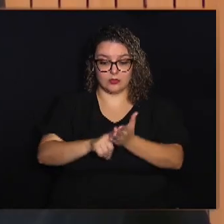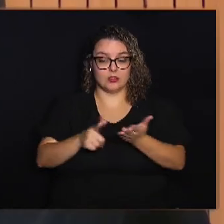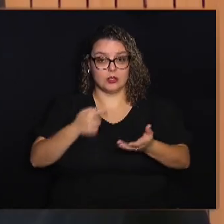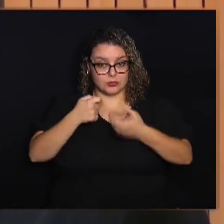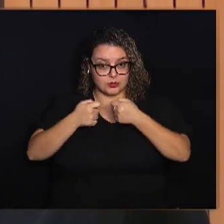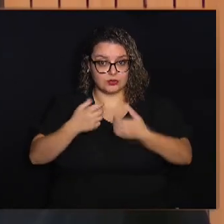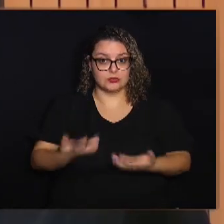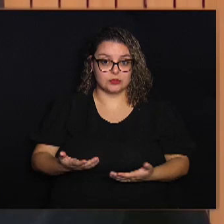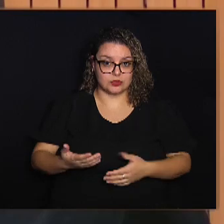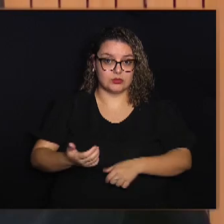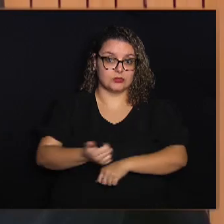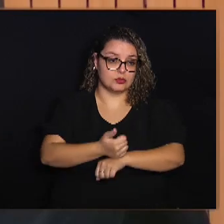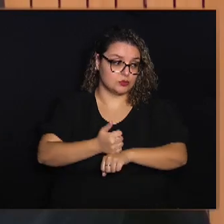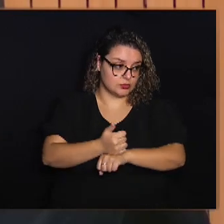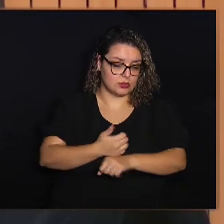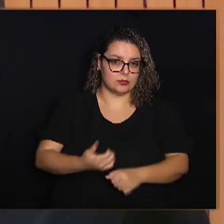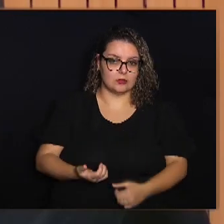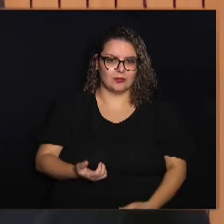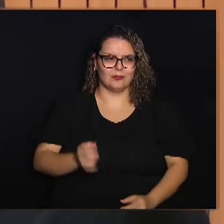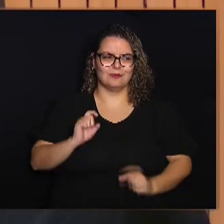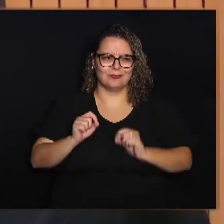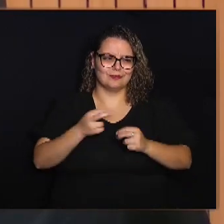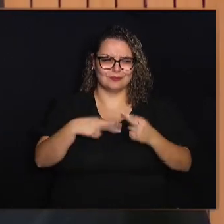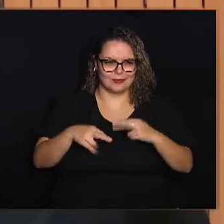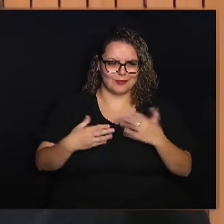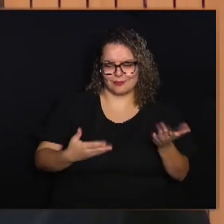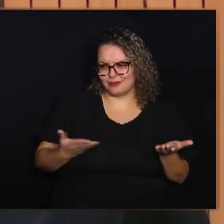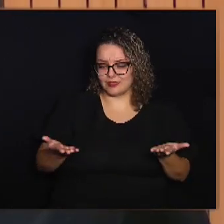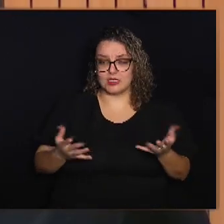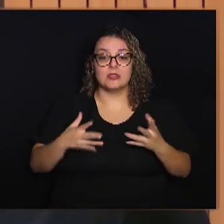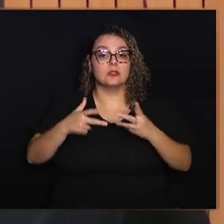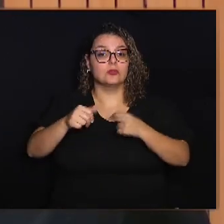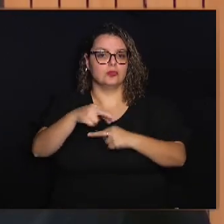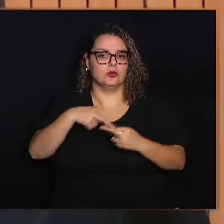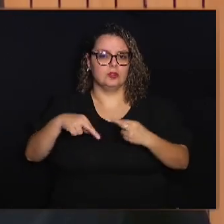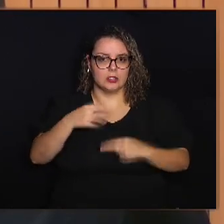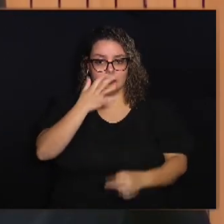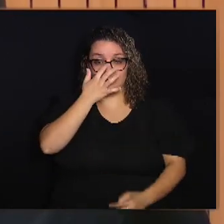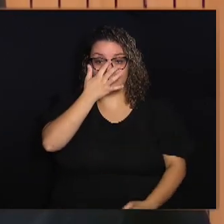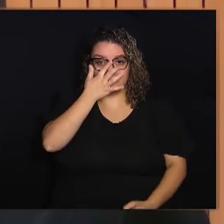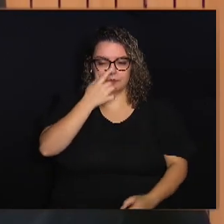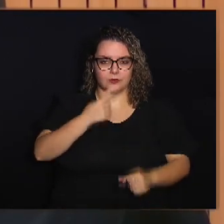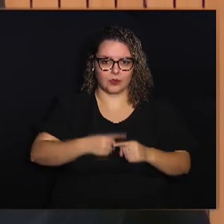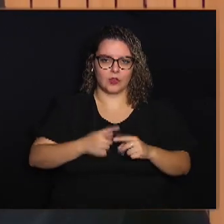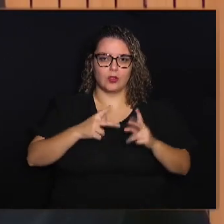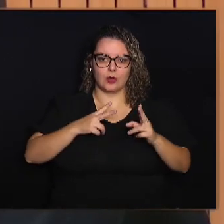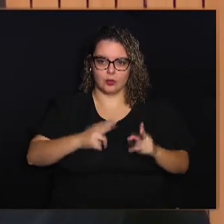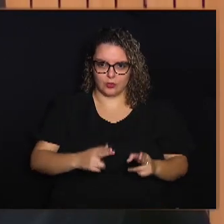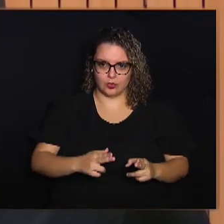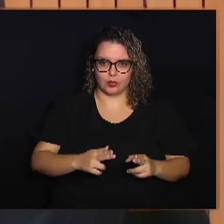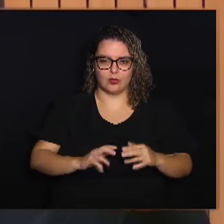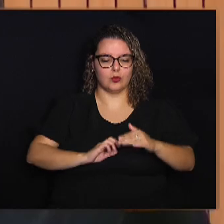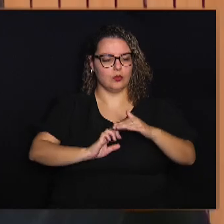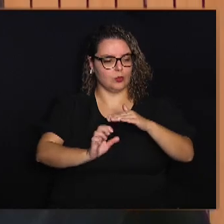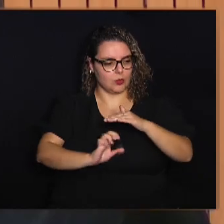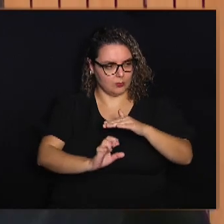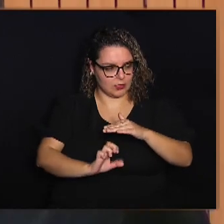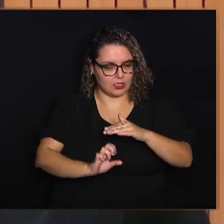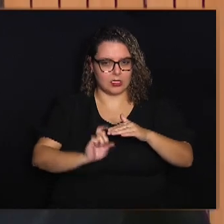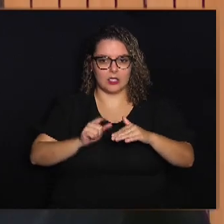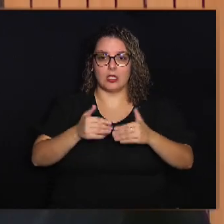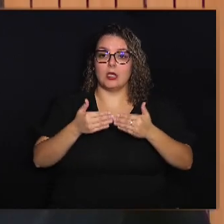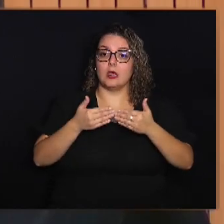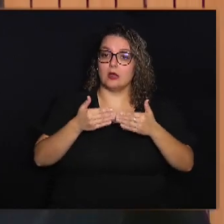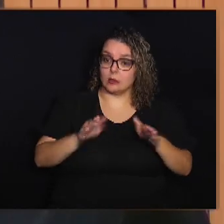Aí vem a pergunta, o que tem a ver uma coisa com outra? Tem tudo a ver. Porque da mesma forma como uma empresa ela é